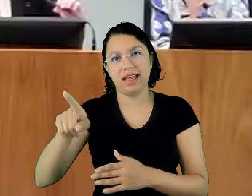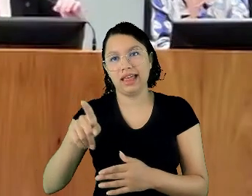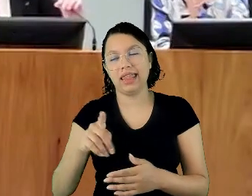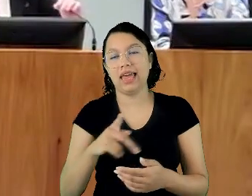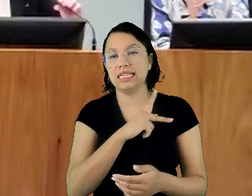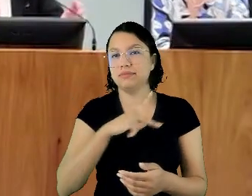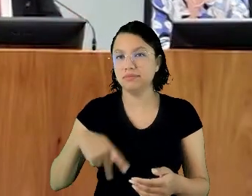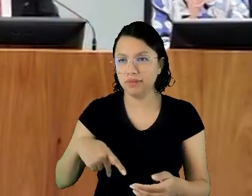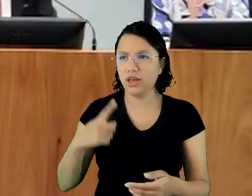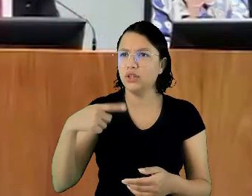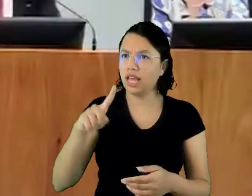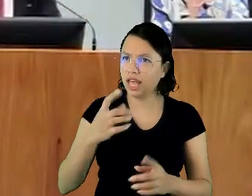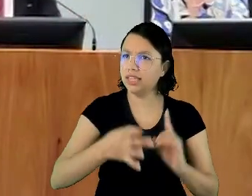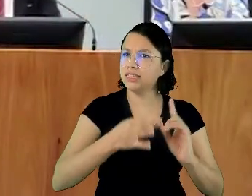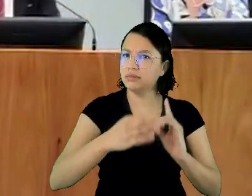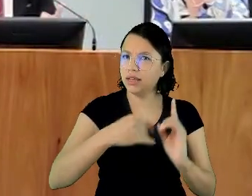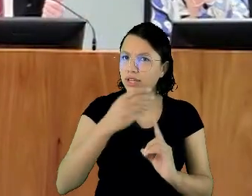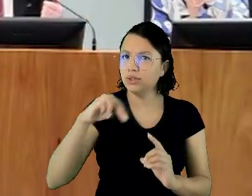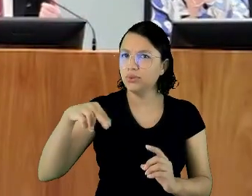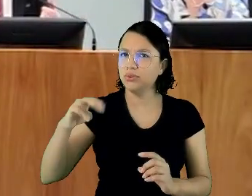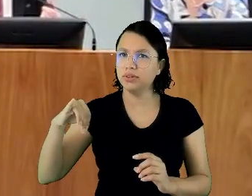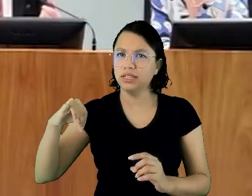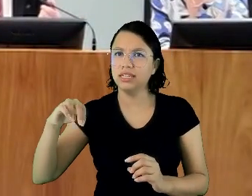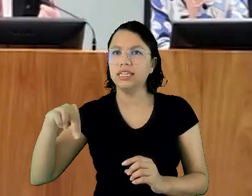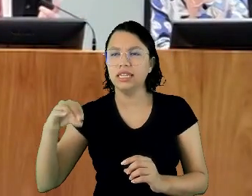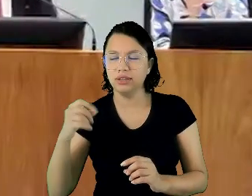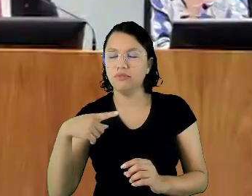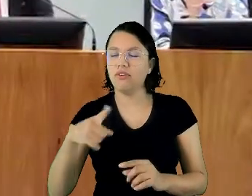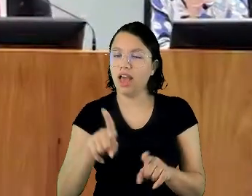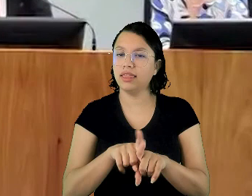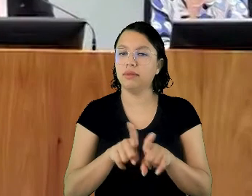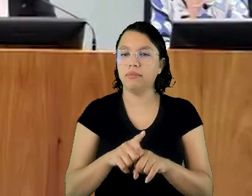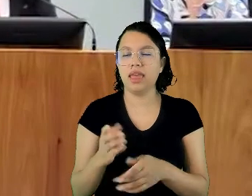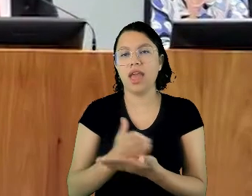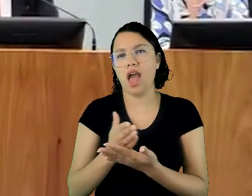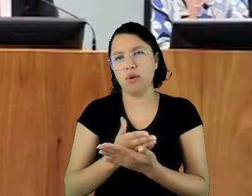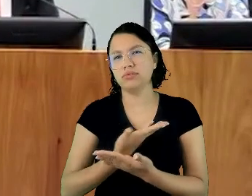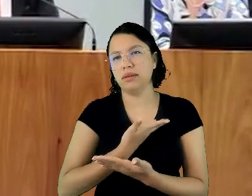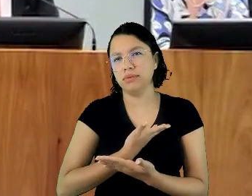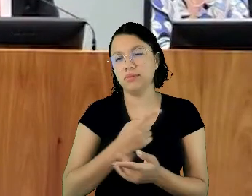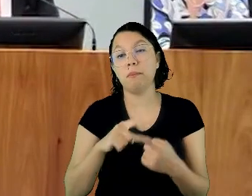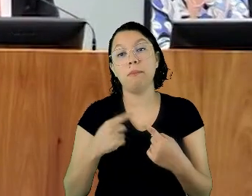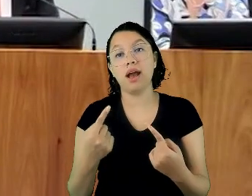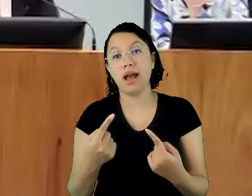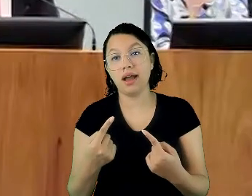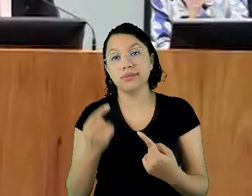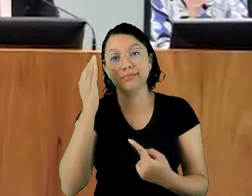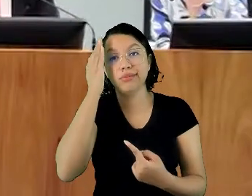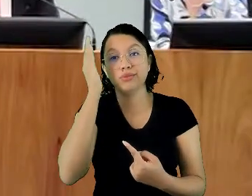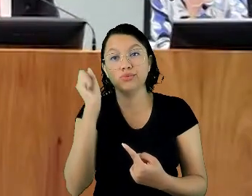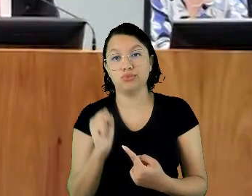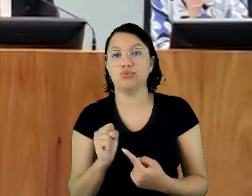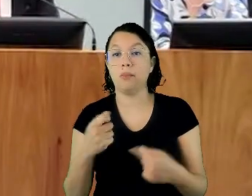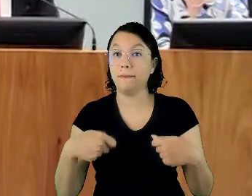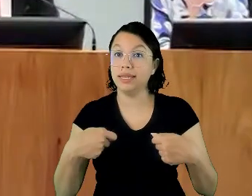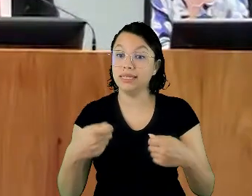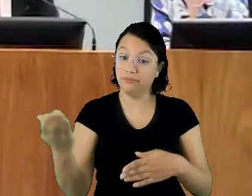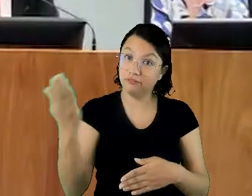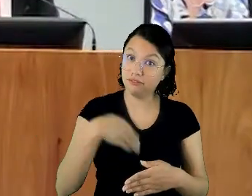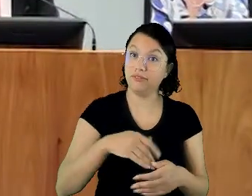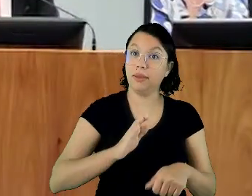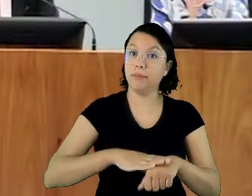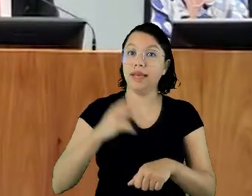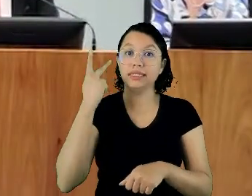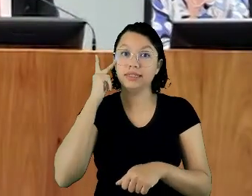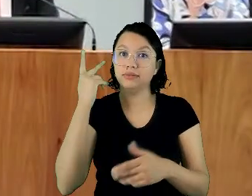Nino Todo, também, alguns dos nossos colegas, mas o Mato Grosso do Sul precisa vir mais a São Paulo.